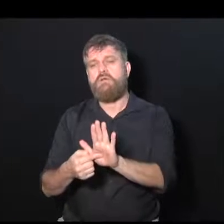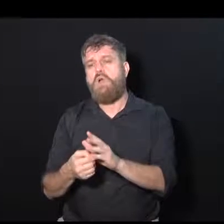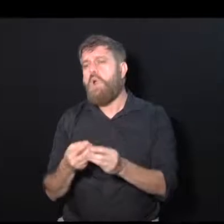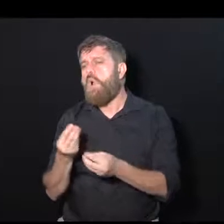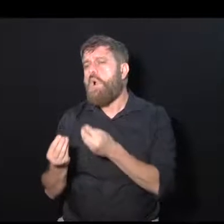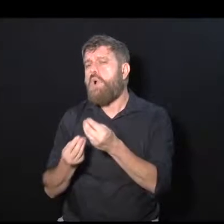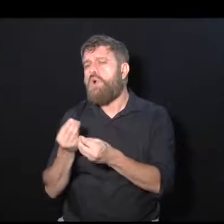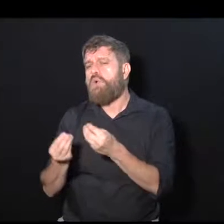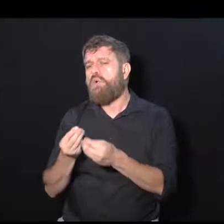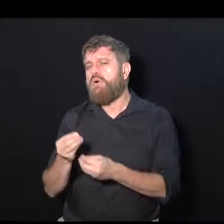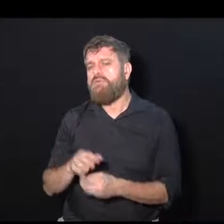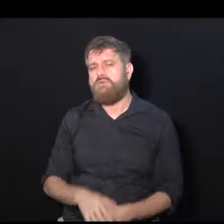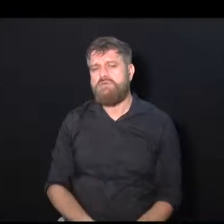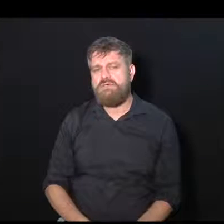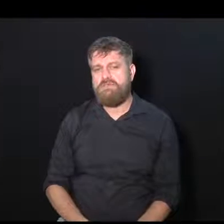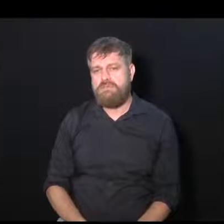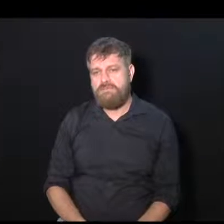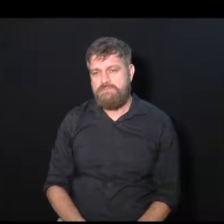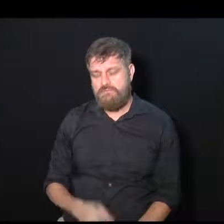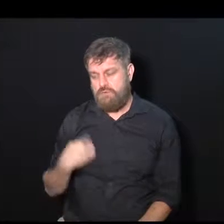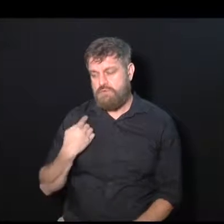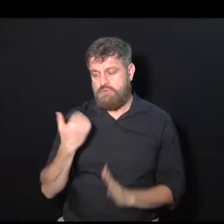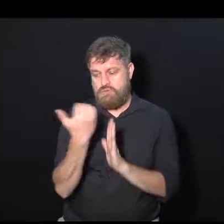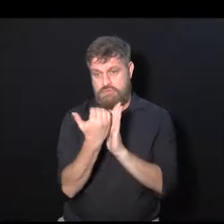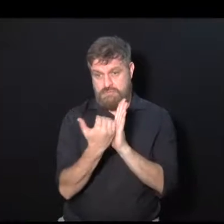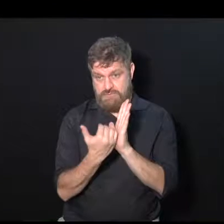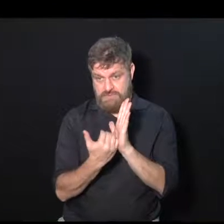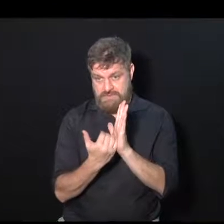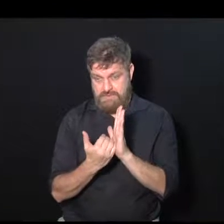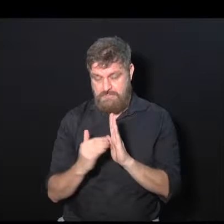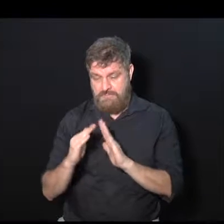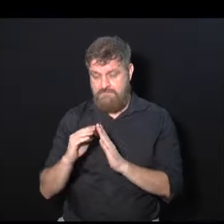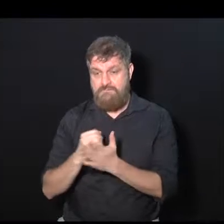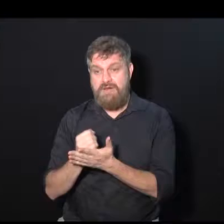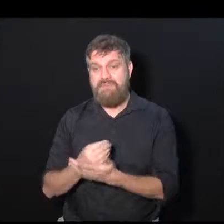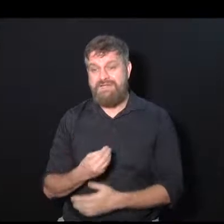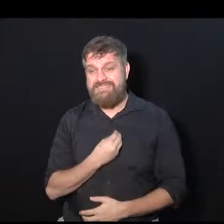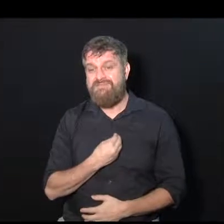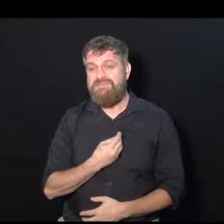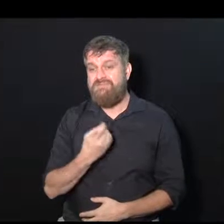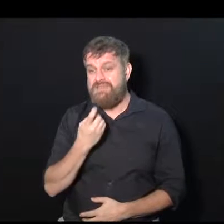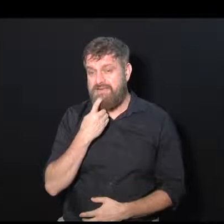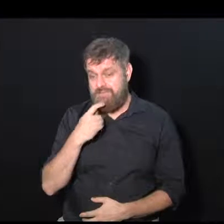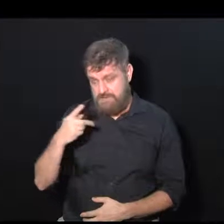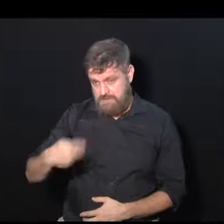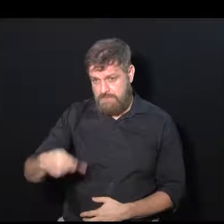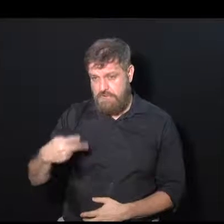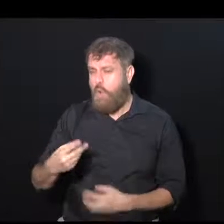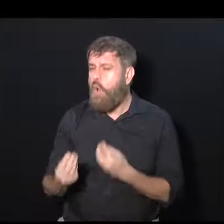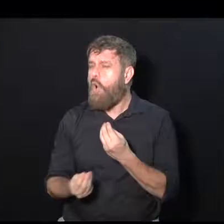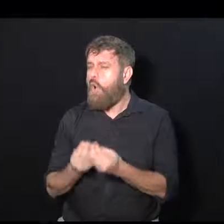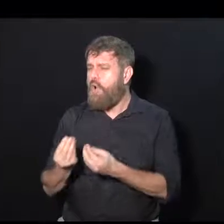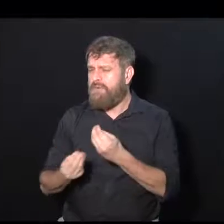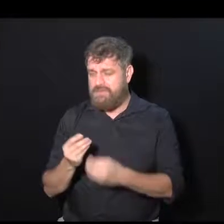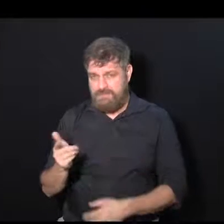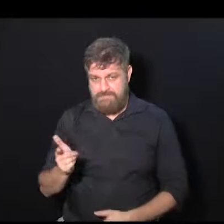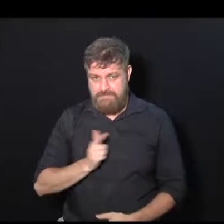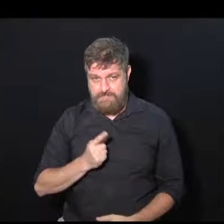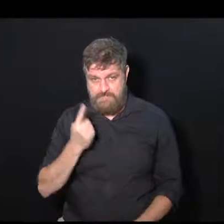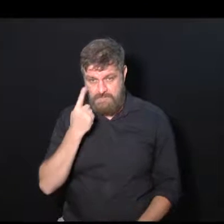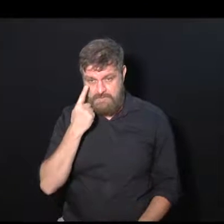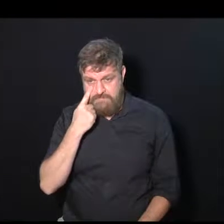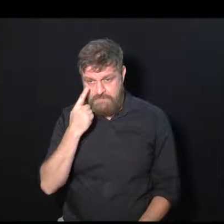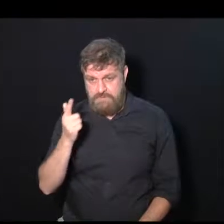está o nosso programa de farmácias vivas no município de Campinas. Então, a gente consegue ver